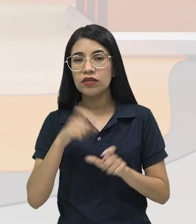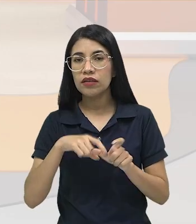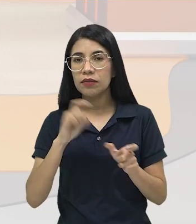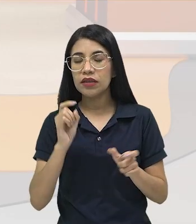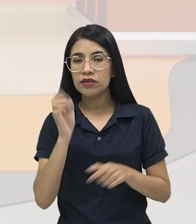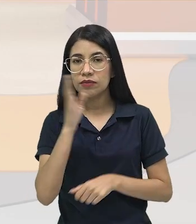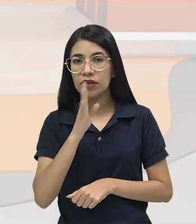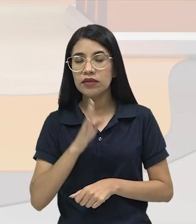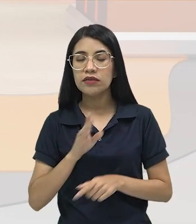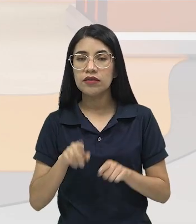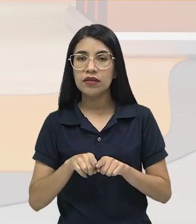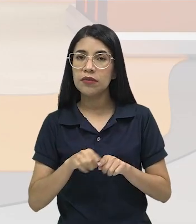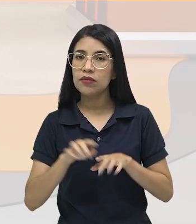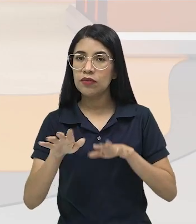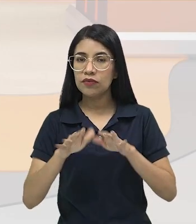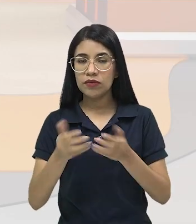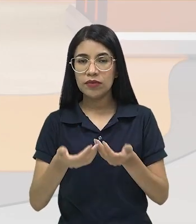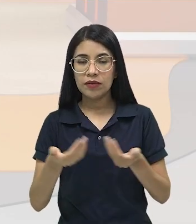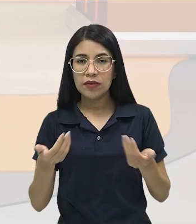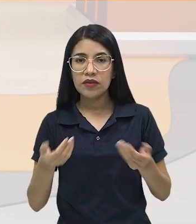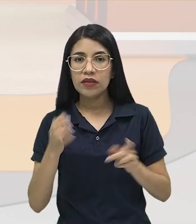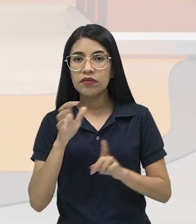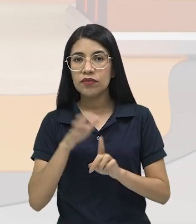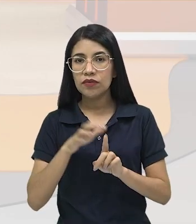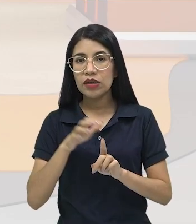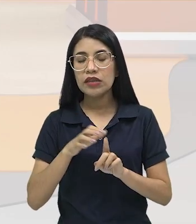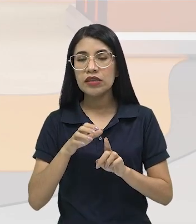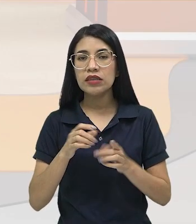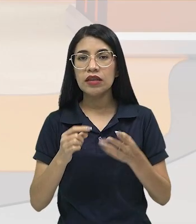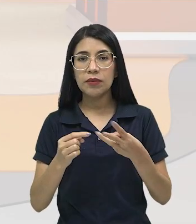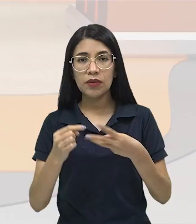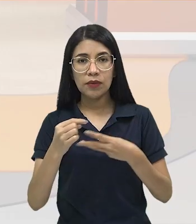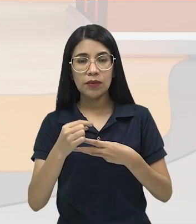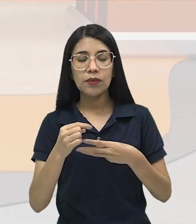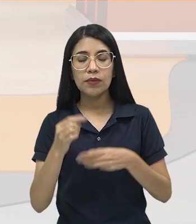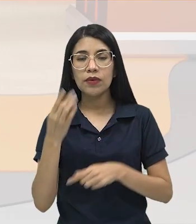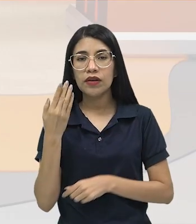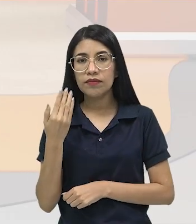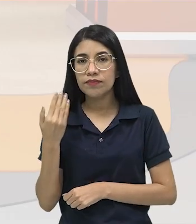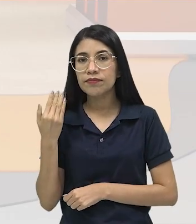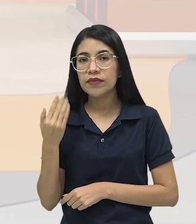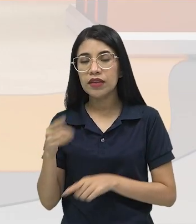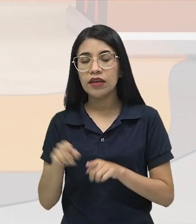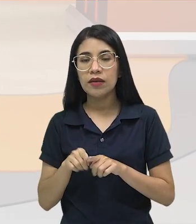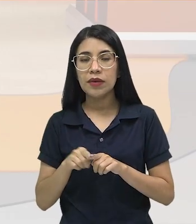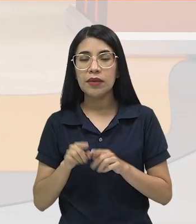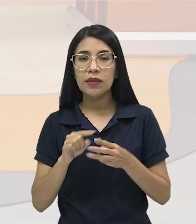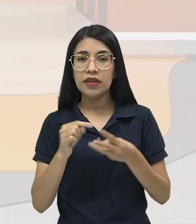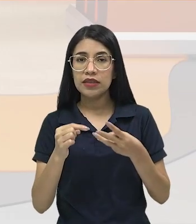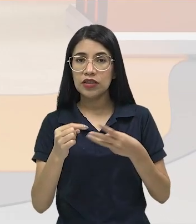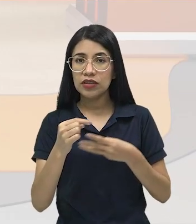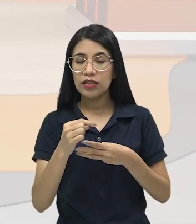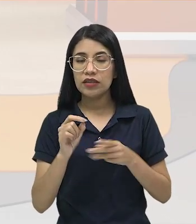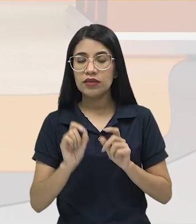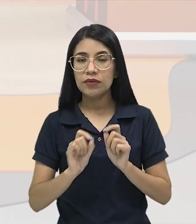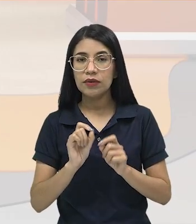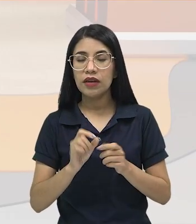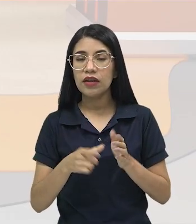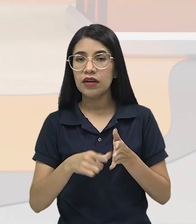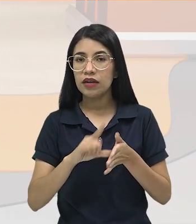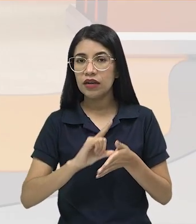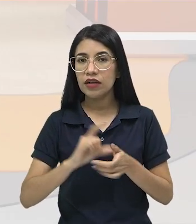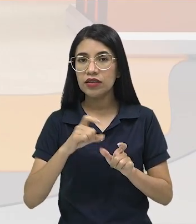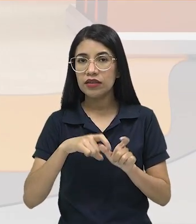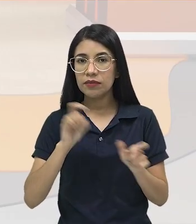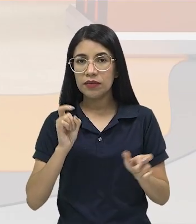ou separatistas também, que vão ser influenciadas por essas mesmas ideias. Mas esse aqui é o último antes do Brasil